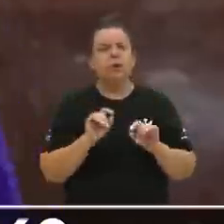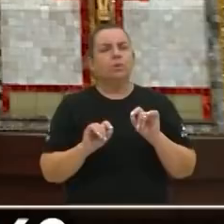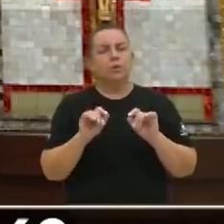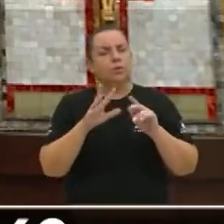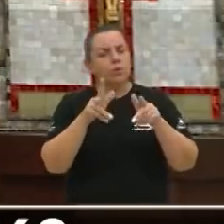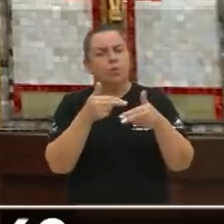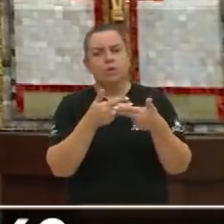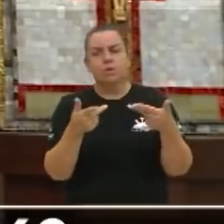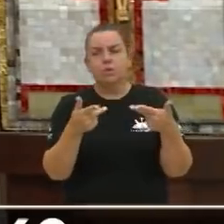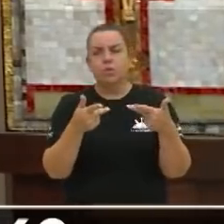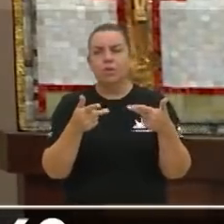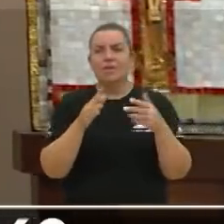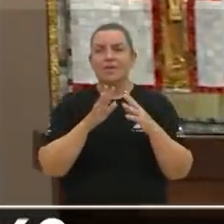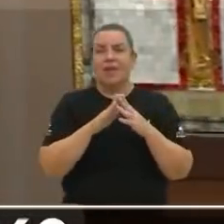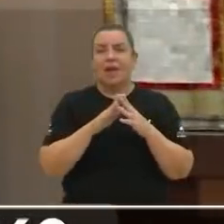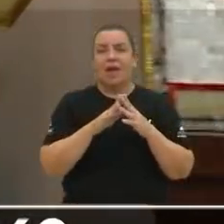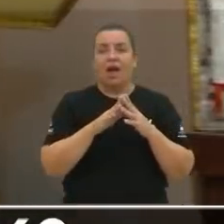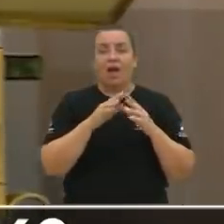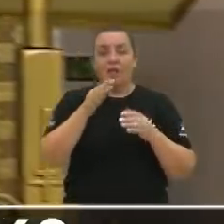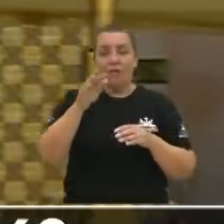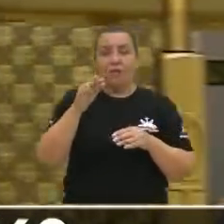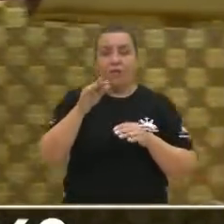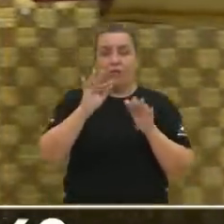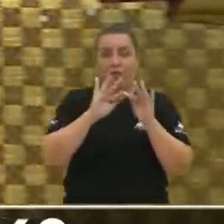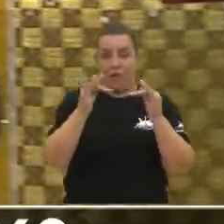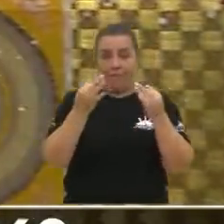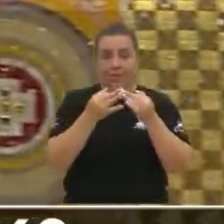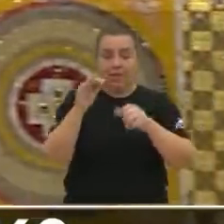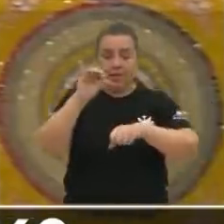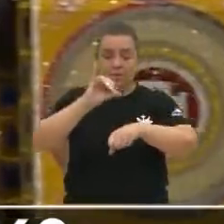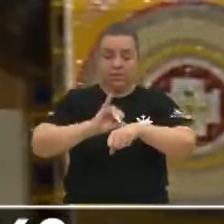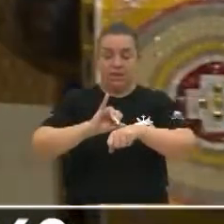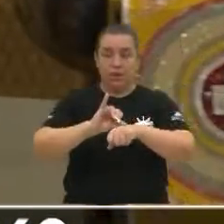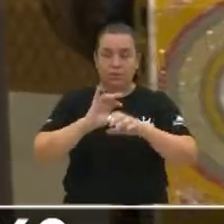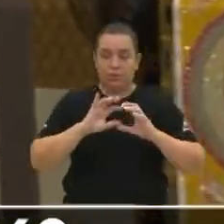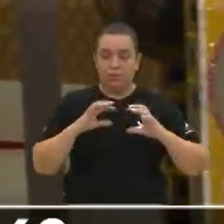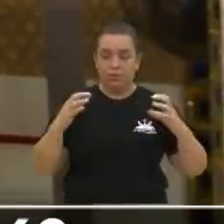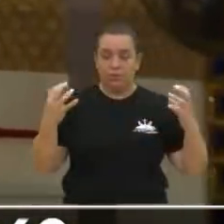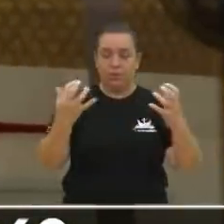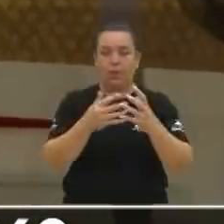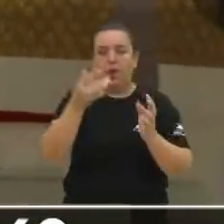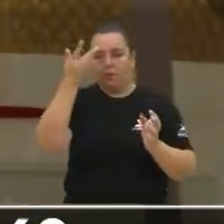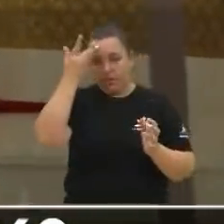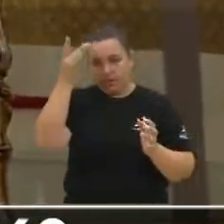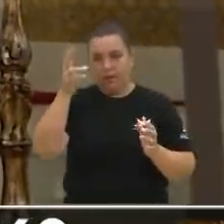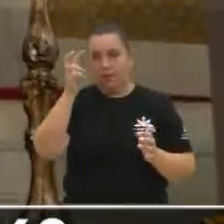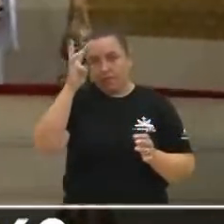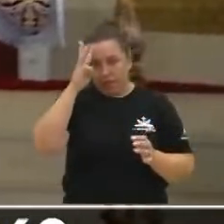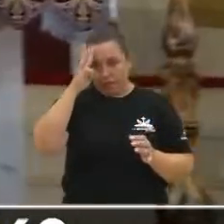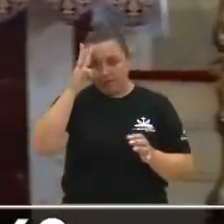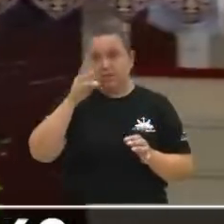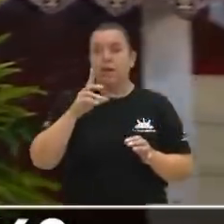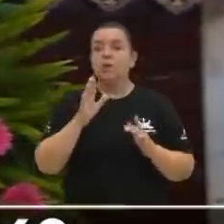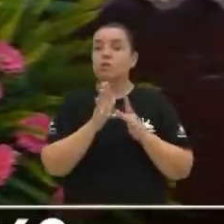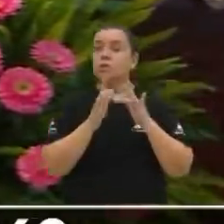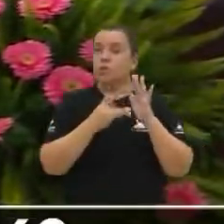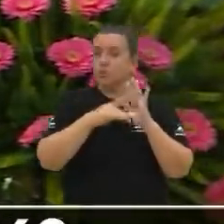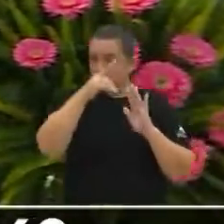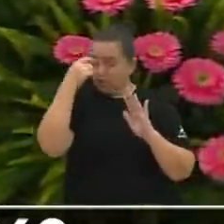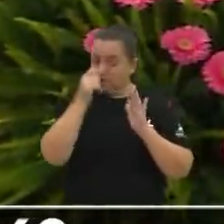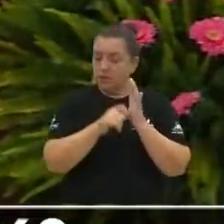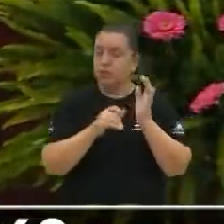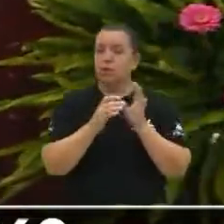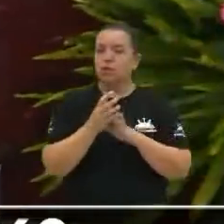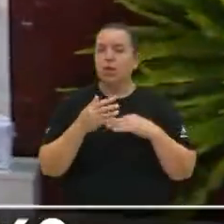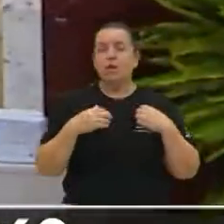Tudo está em torno da família e Amanhã é terça feira é Jesus das